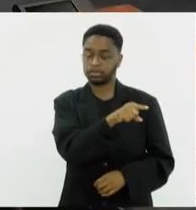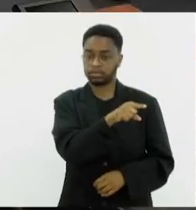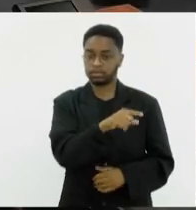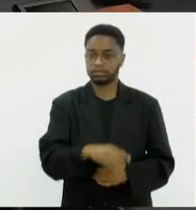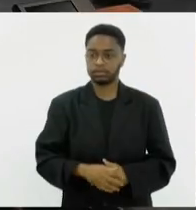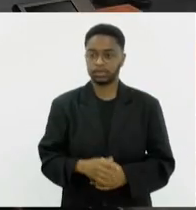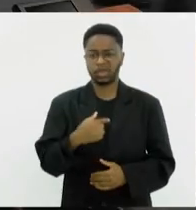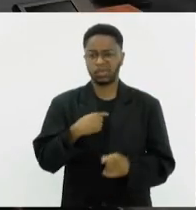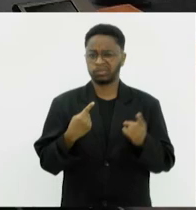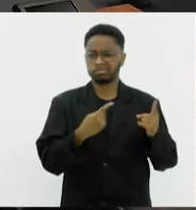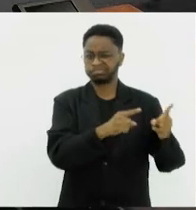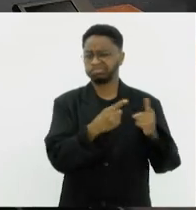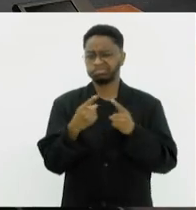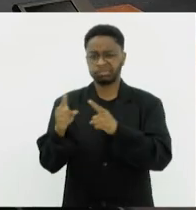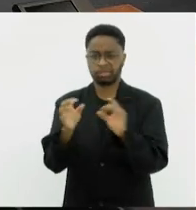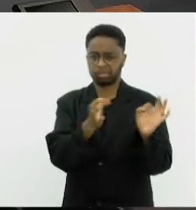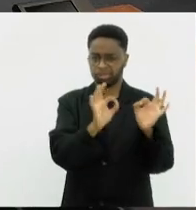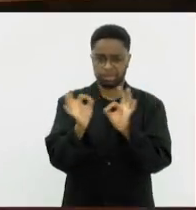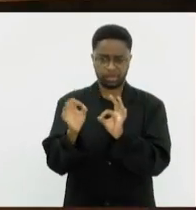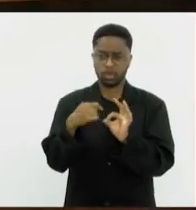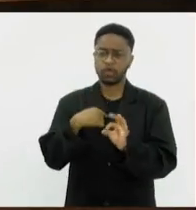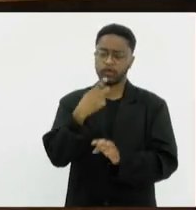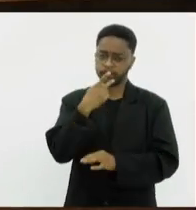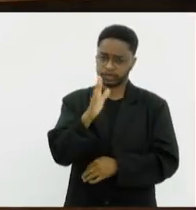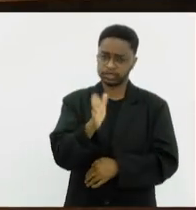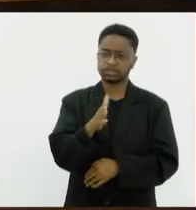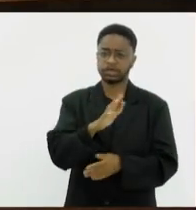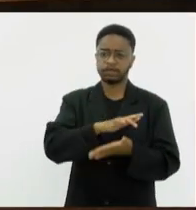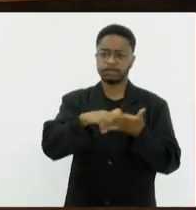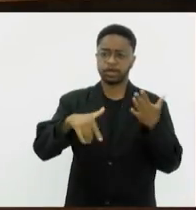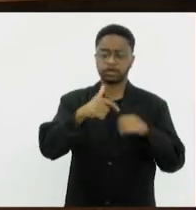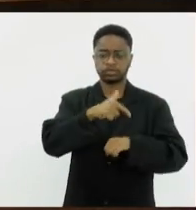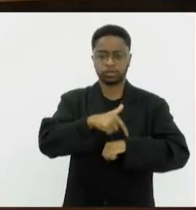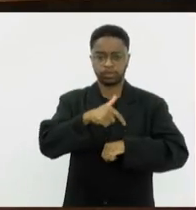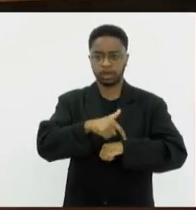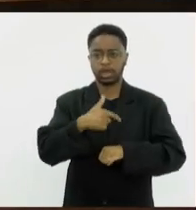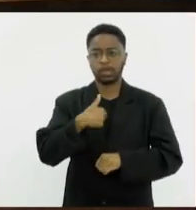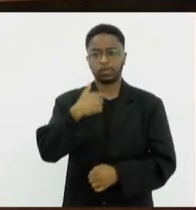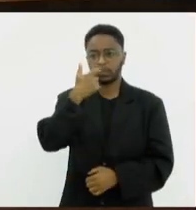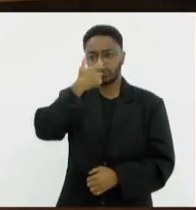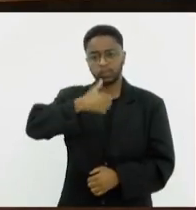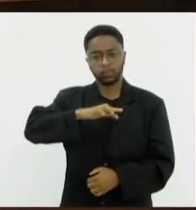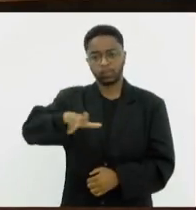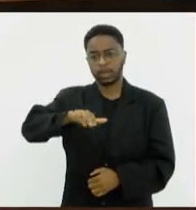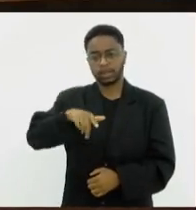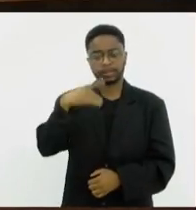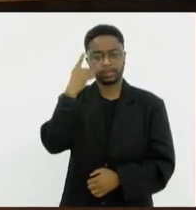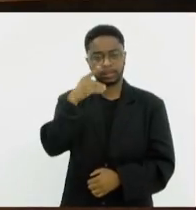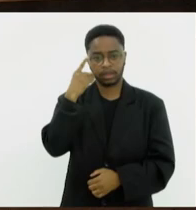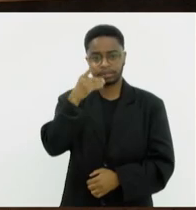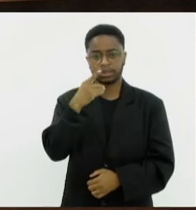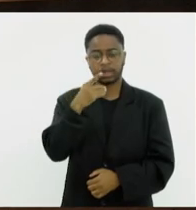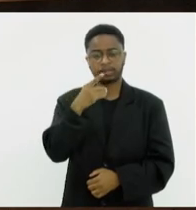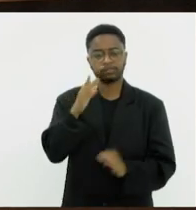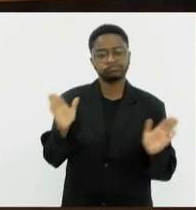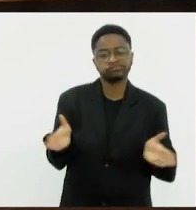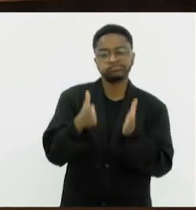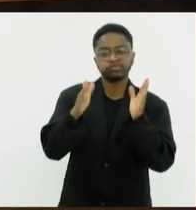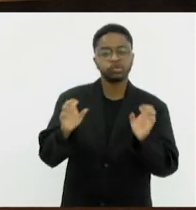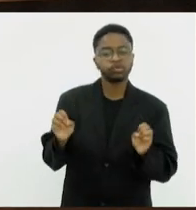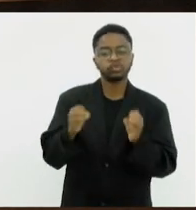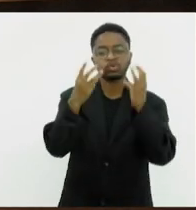eu não vou atacar mais nenhum deputado, porque eu já coloquei várias vezes aqui que eu não sou um deputado afeito a alimentar esse show de